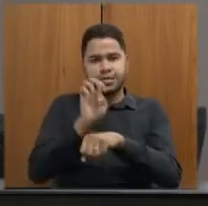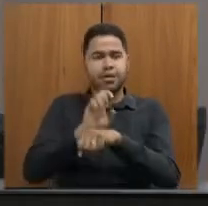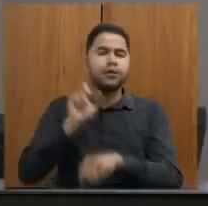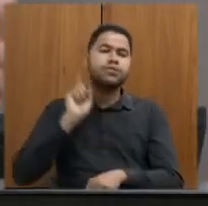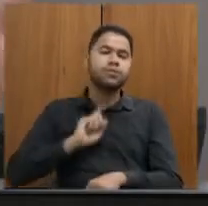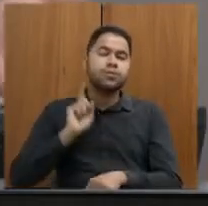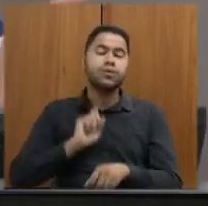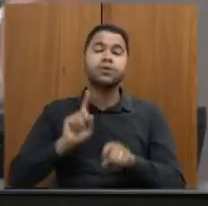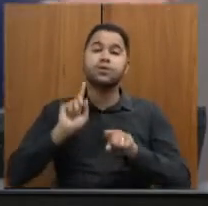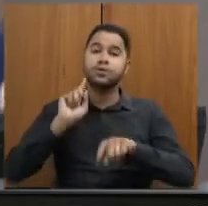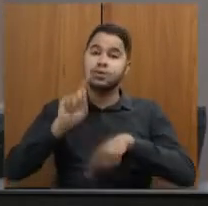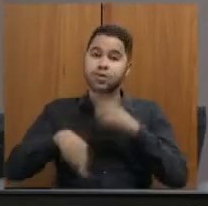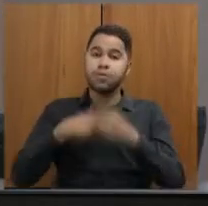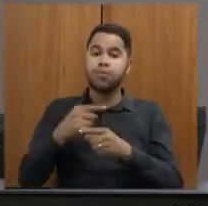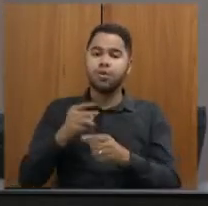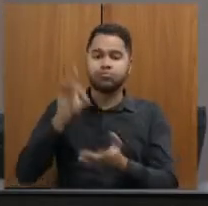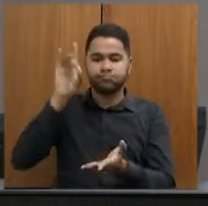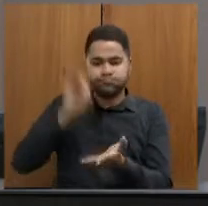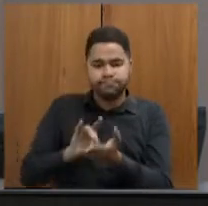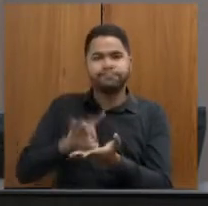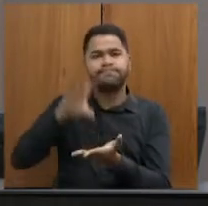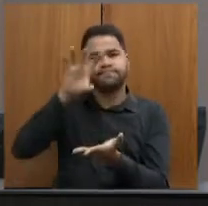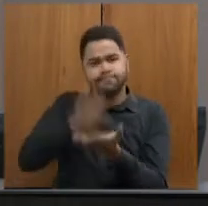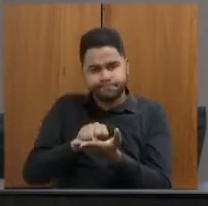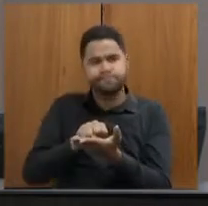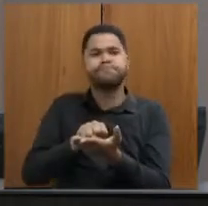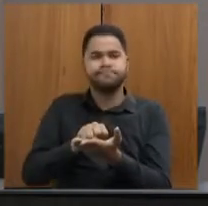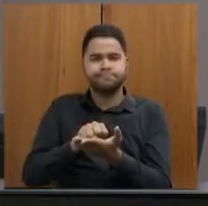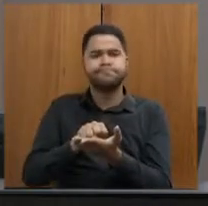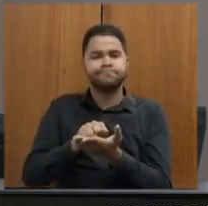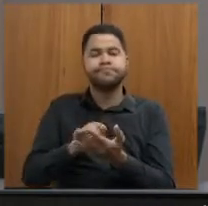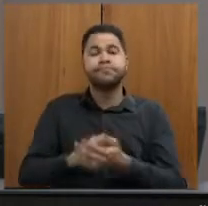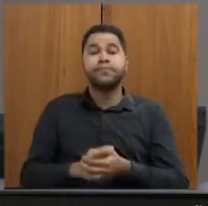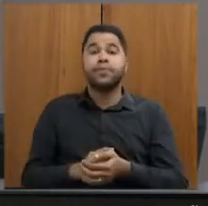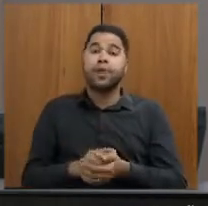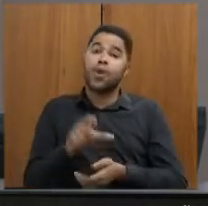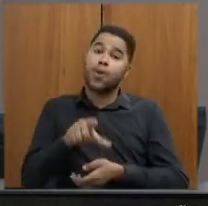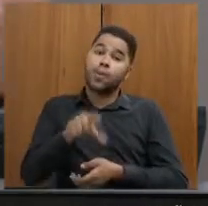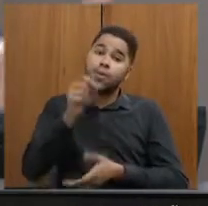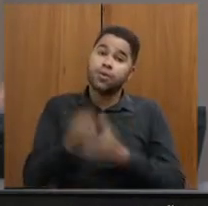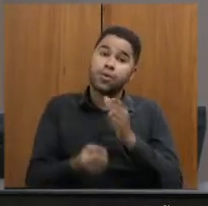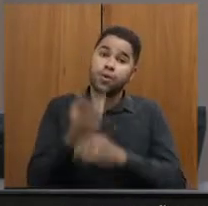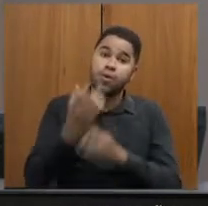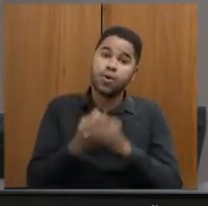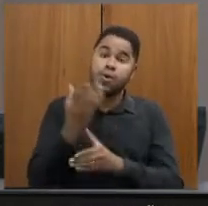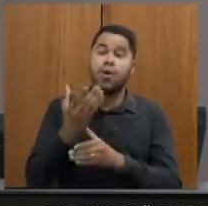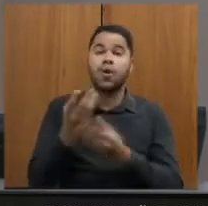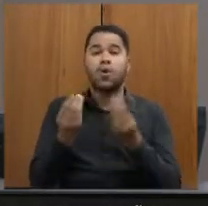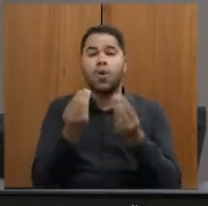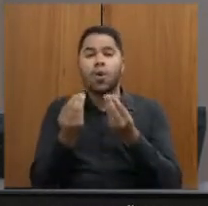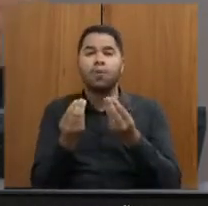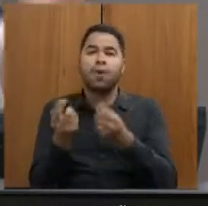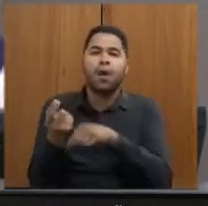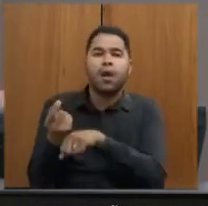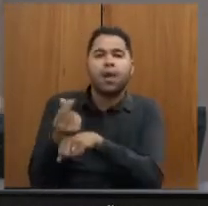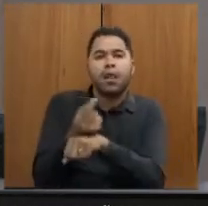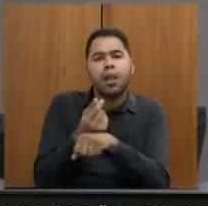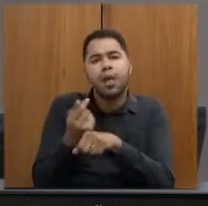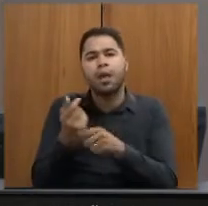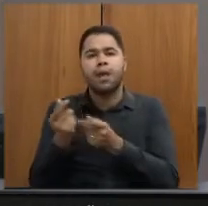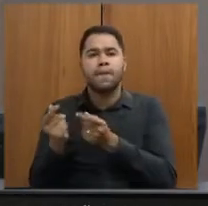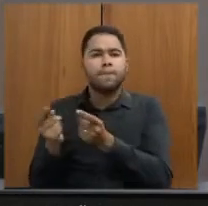e depois só lhe ter o registro definitivo então nós estamos dando a opção para o produtor capitalizar para o produtor